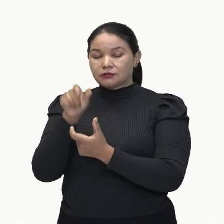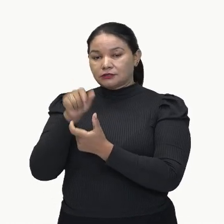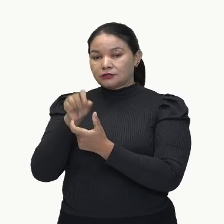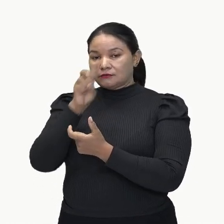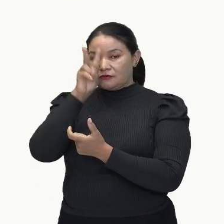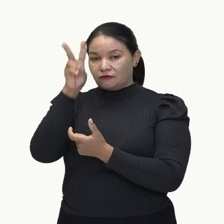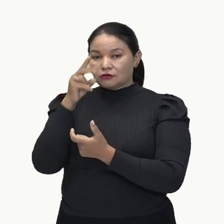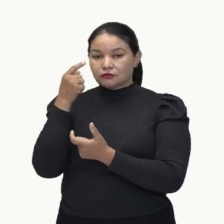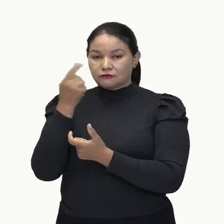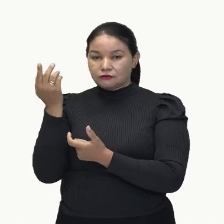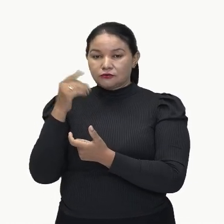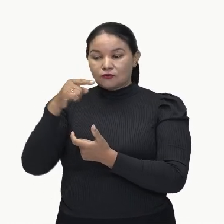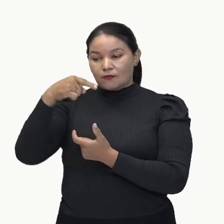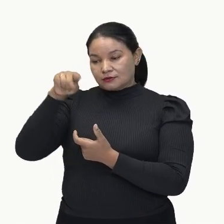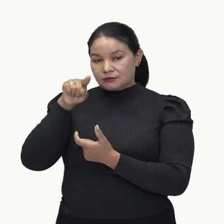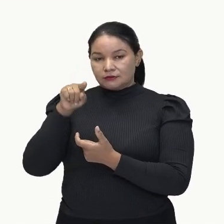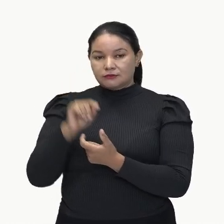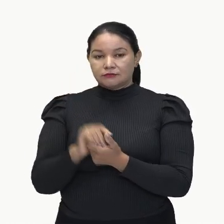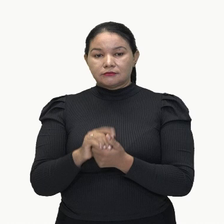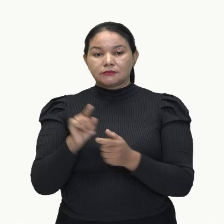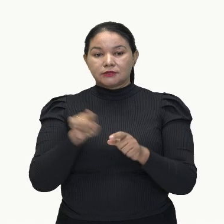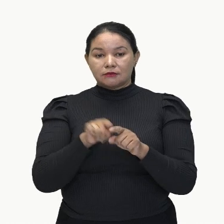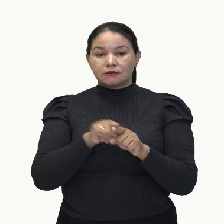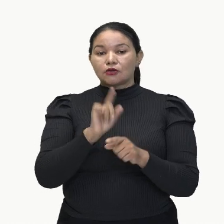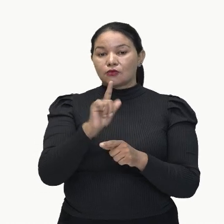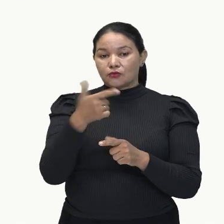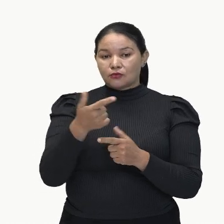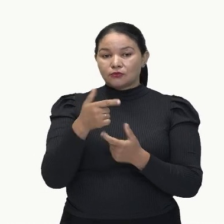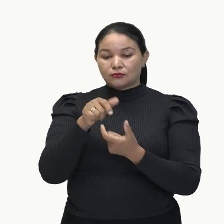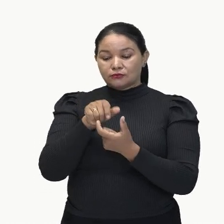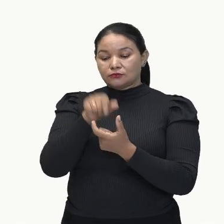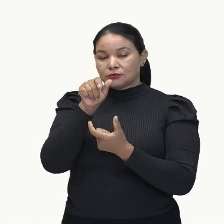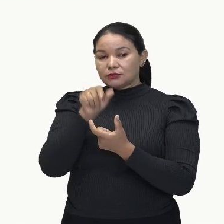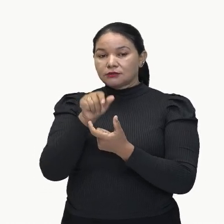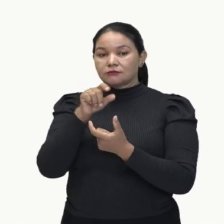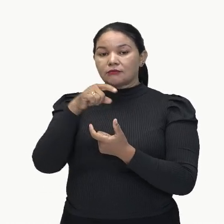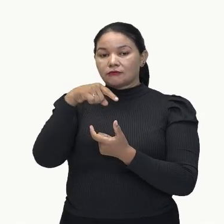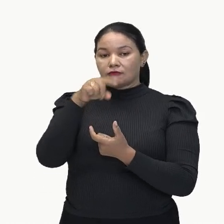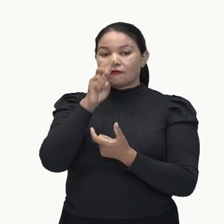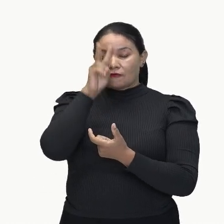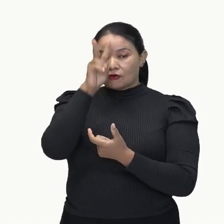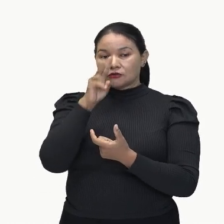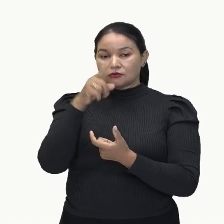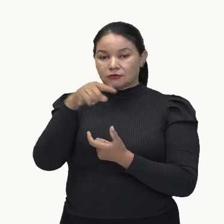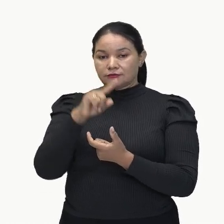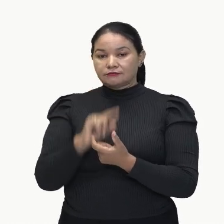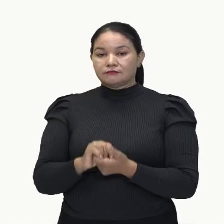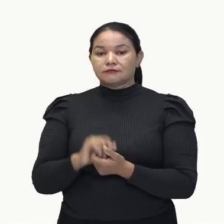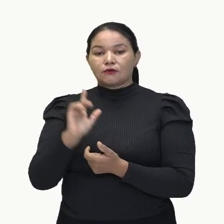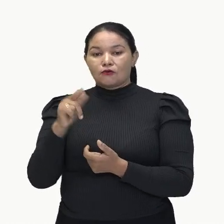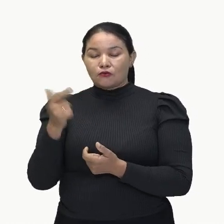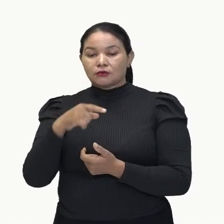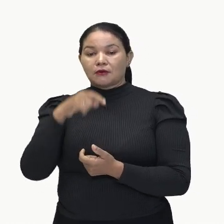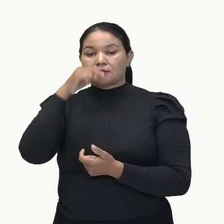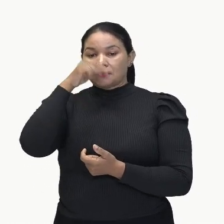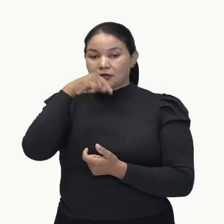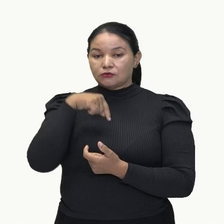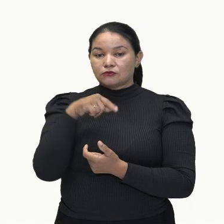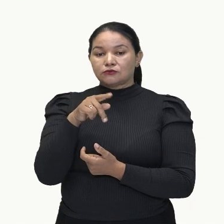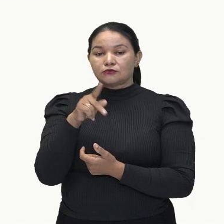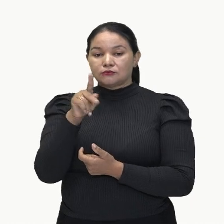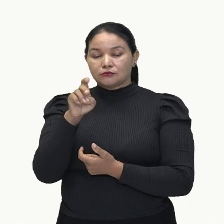acento e aqui o li Olha o acento aí outras palavras também aparecem como peru tem outra o verbo